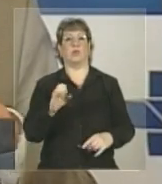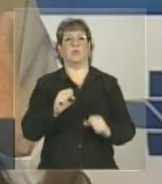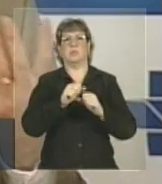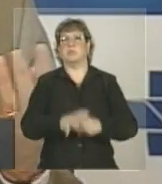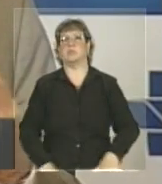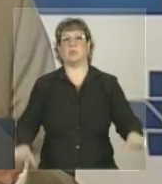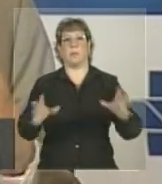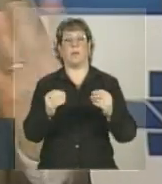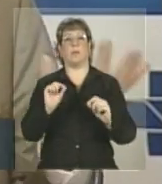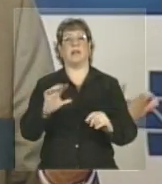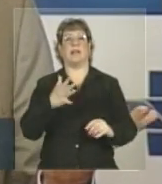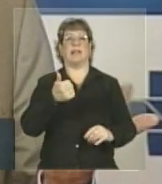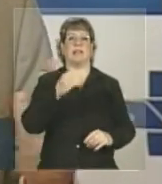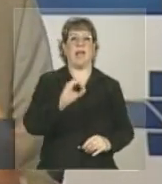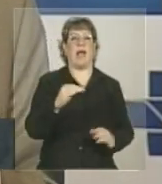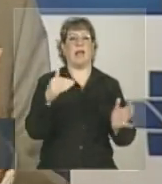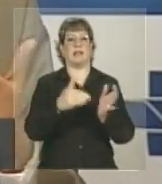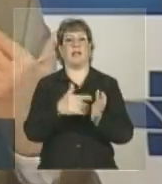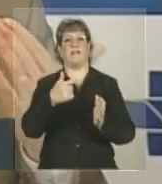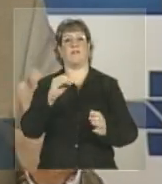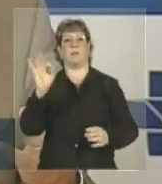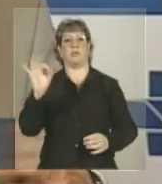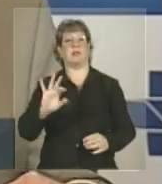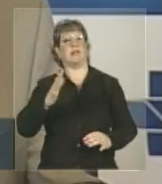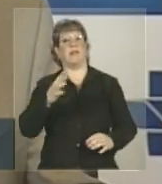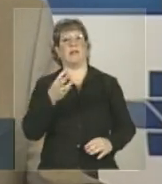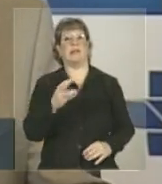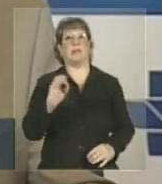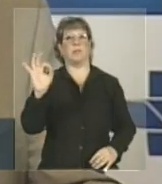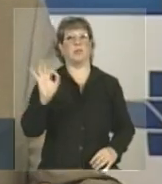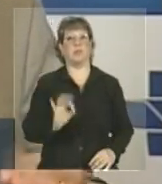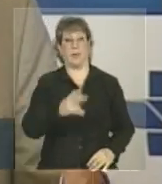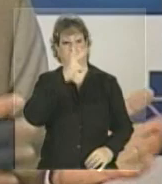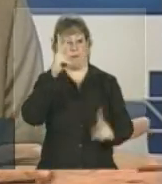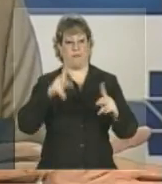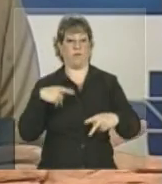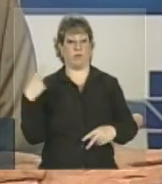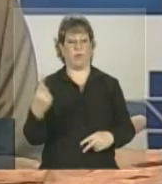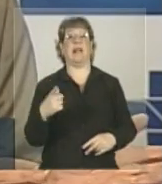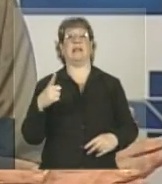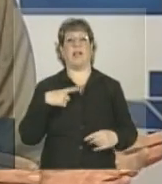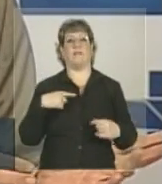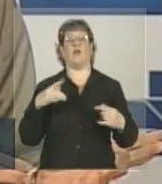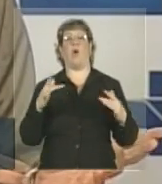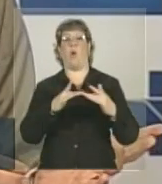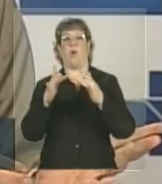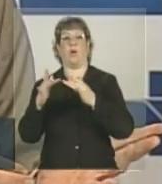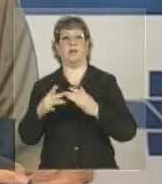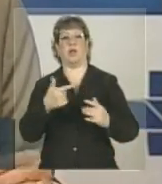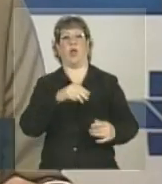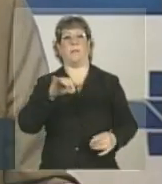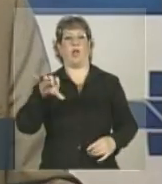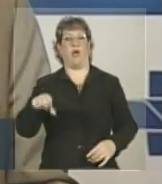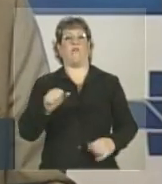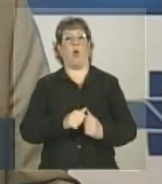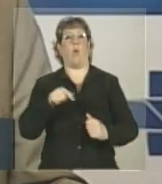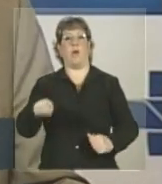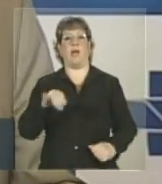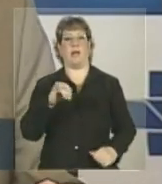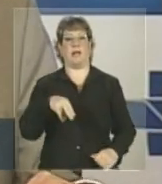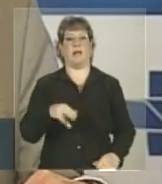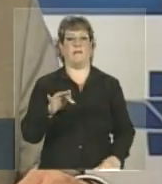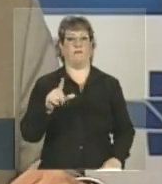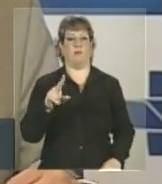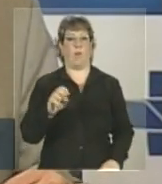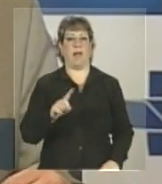que 10 a 20%, talvez até 30% da população teve contato com o vírus da influenza A em 2009. Se a gente somar